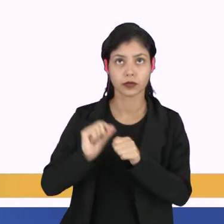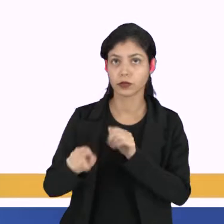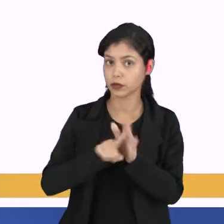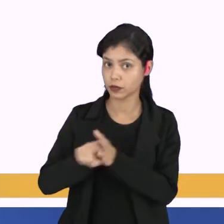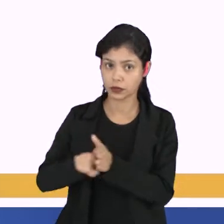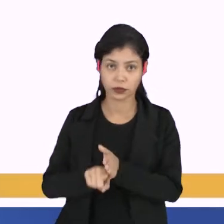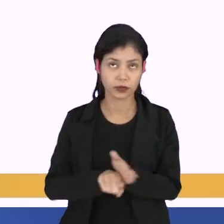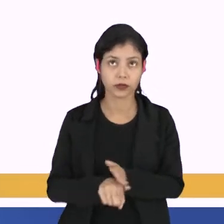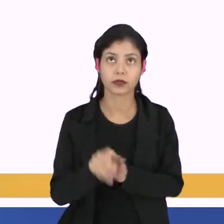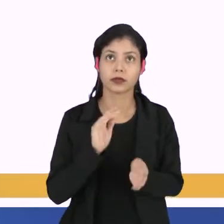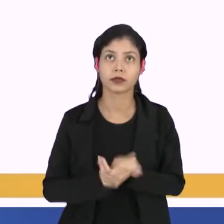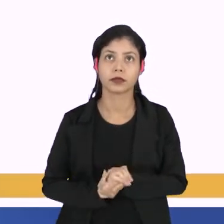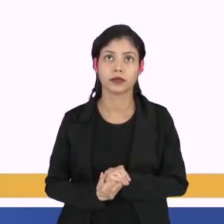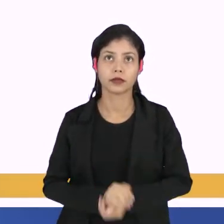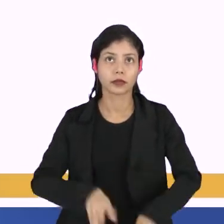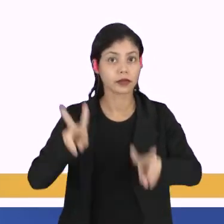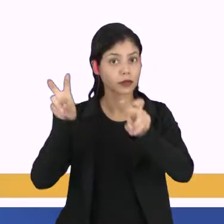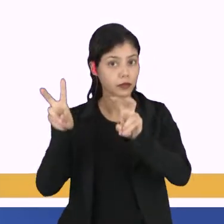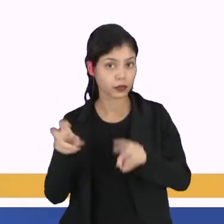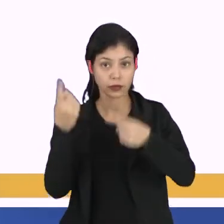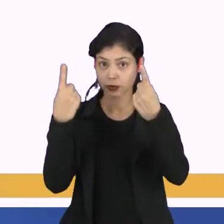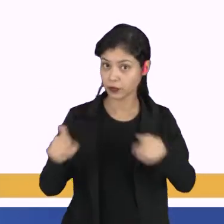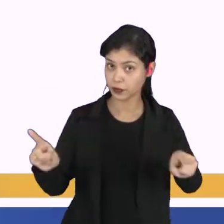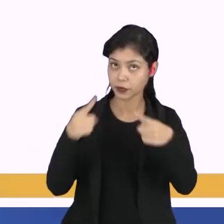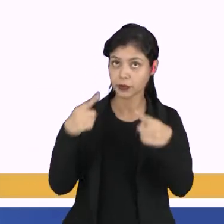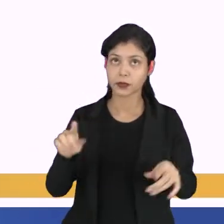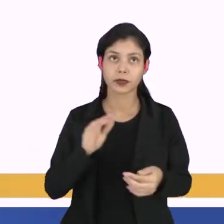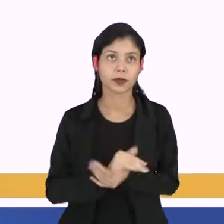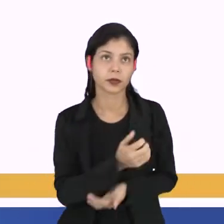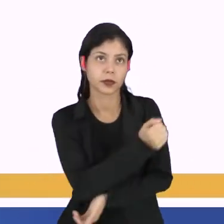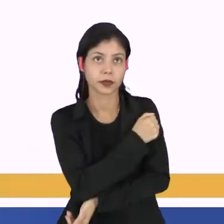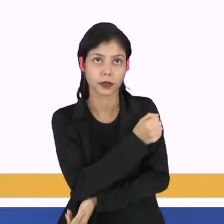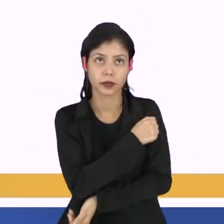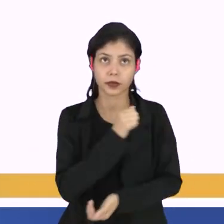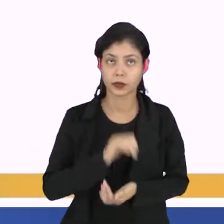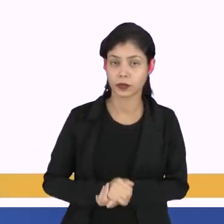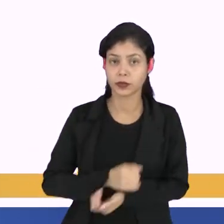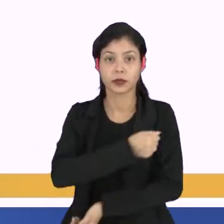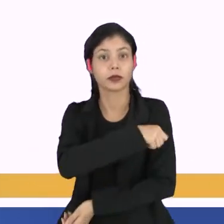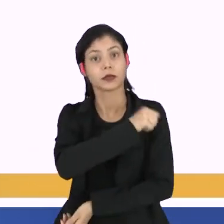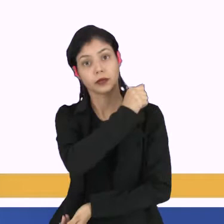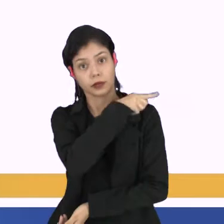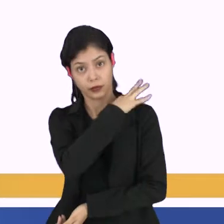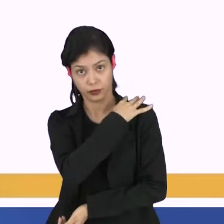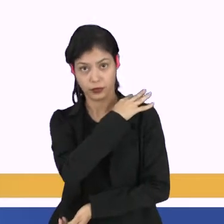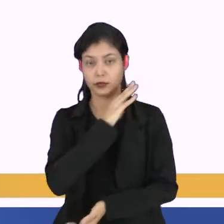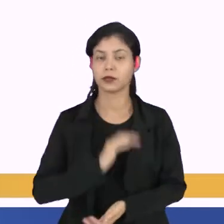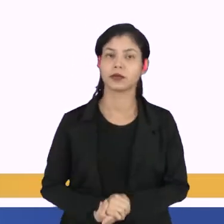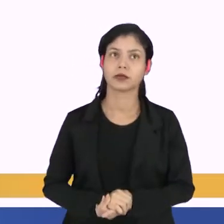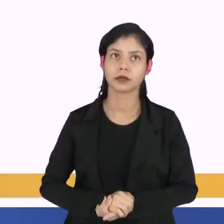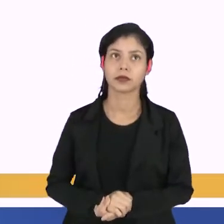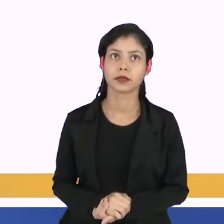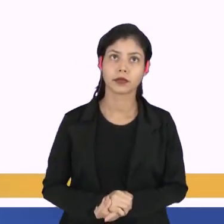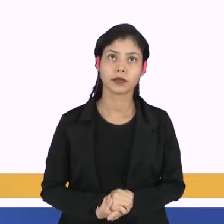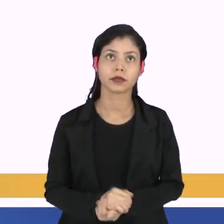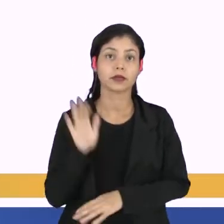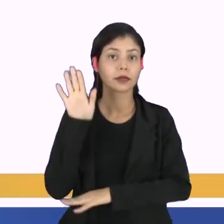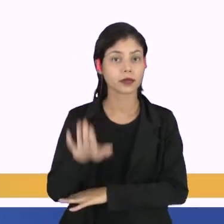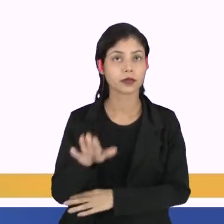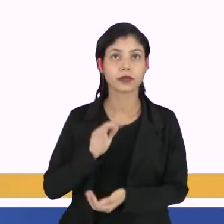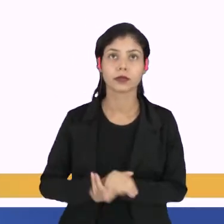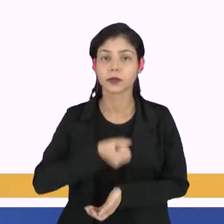uma pesquisa sobre a preferência musical dos alunos do ensino médio matutino.